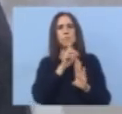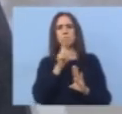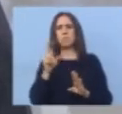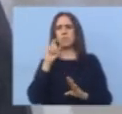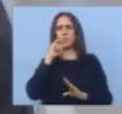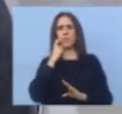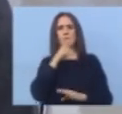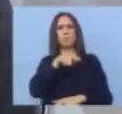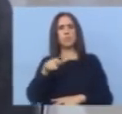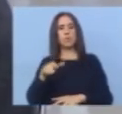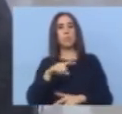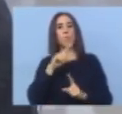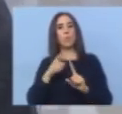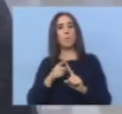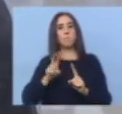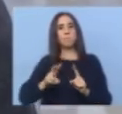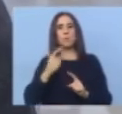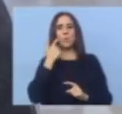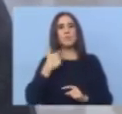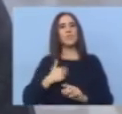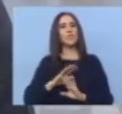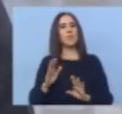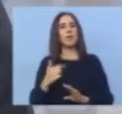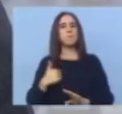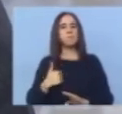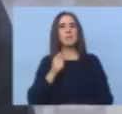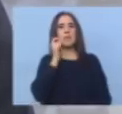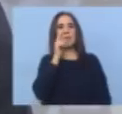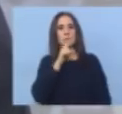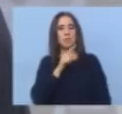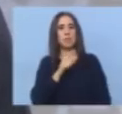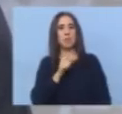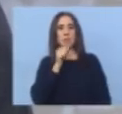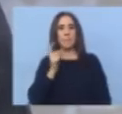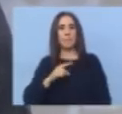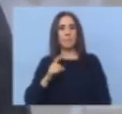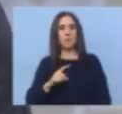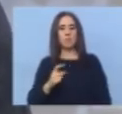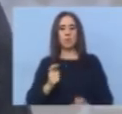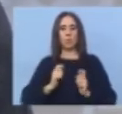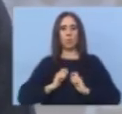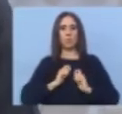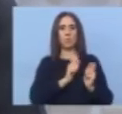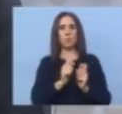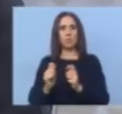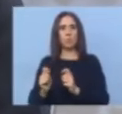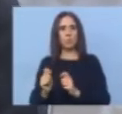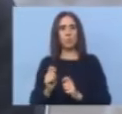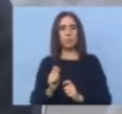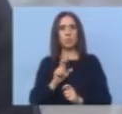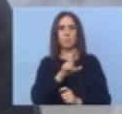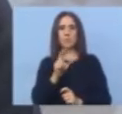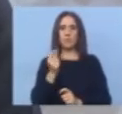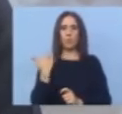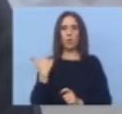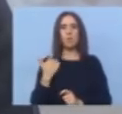desconfiadas, no segundo ano, como já nos conhecem, já sabem quem é que nós somos, e muitas vezes metem-nos os rótulos. Eu fiz agora missões, e muitas